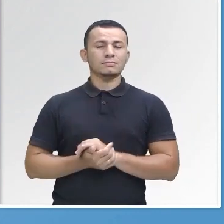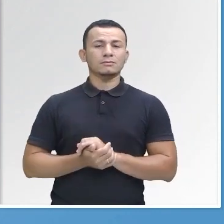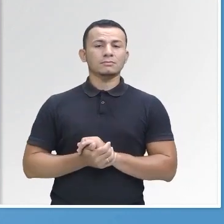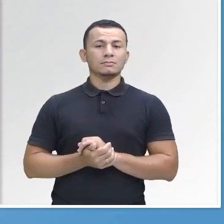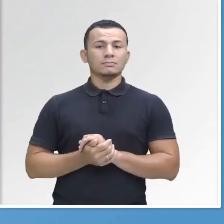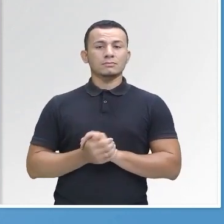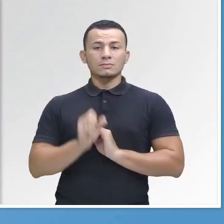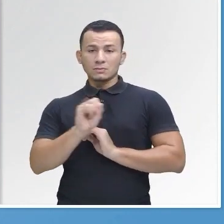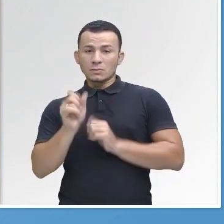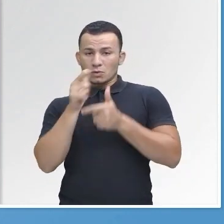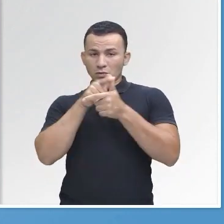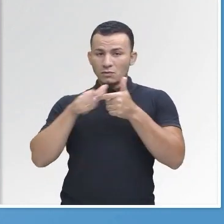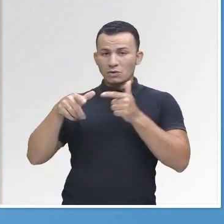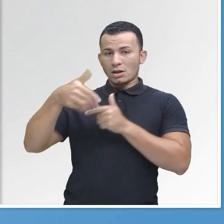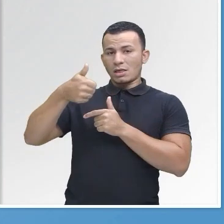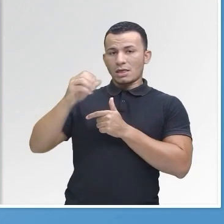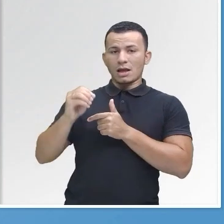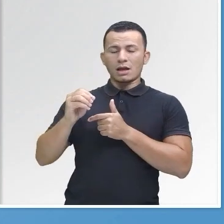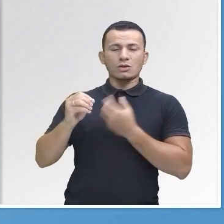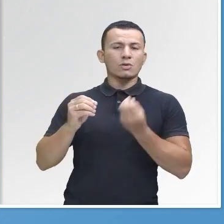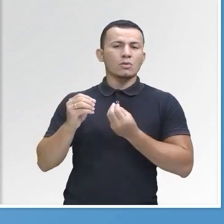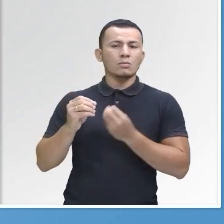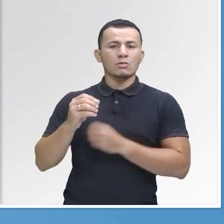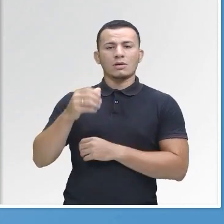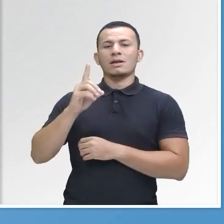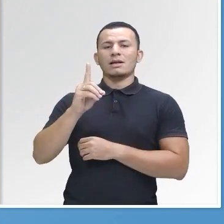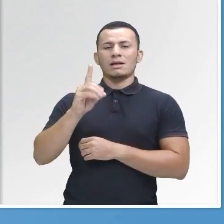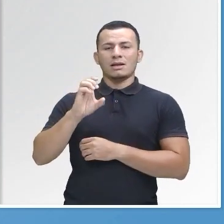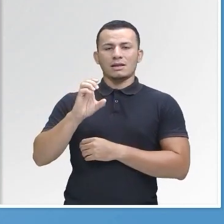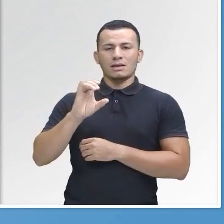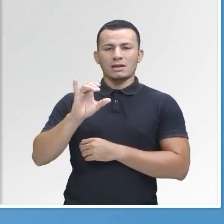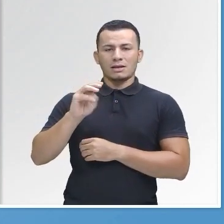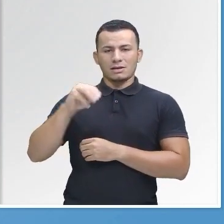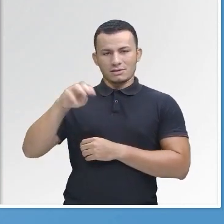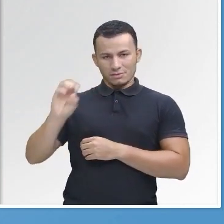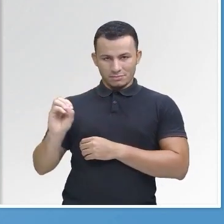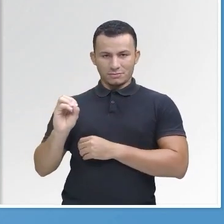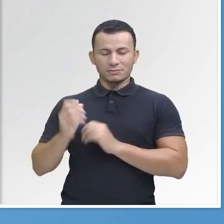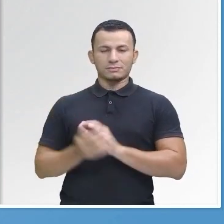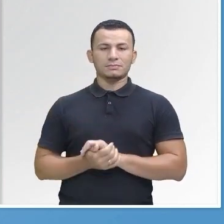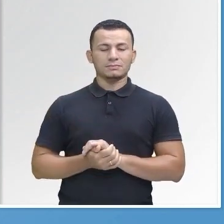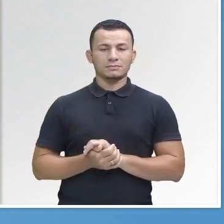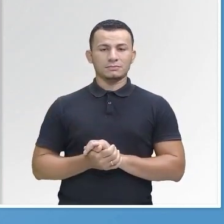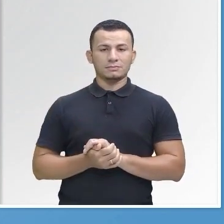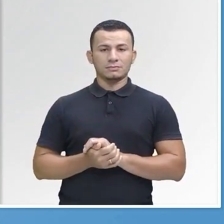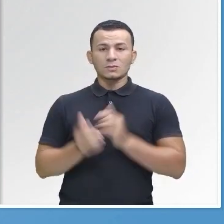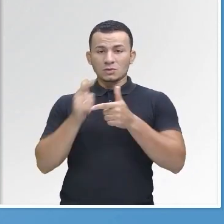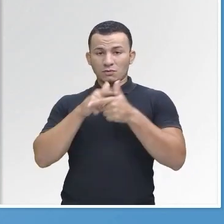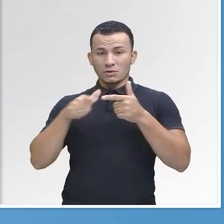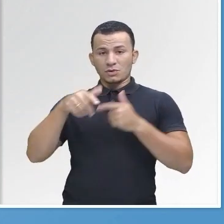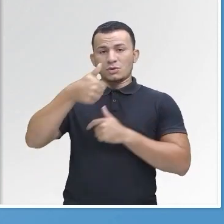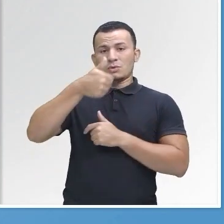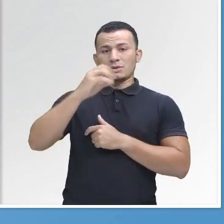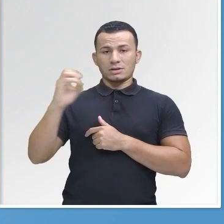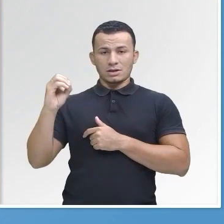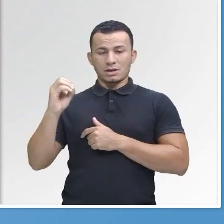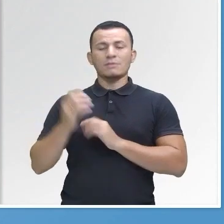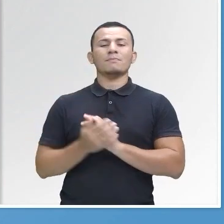por 10, como é que eu leio? Décimo. Quando é dividido por 100, eu leio